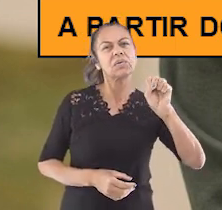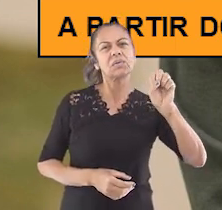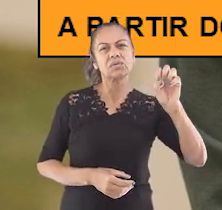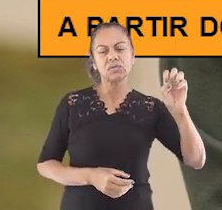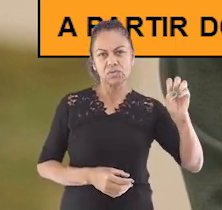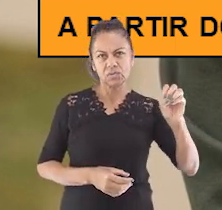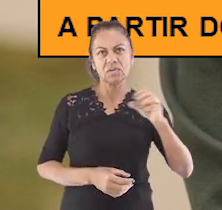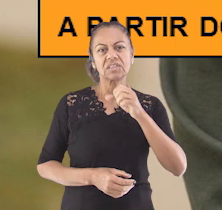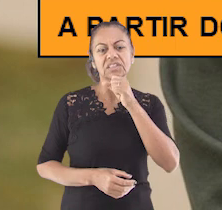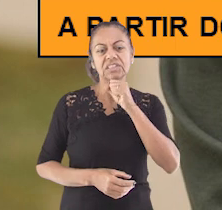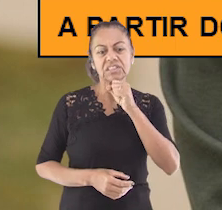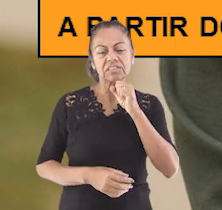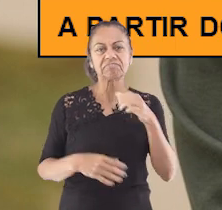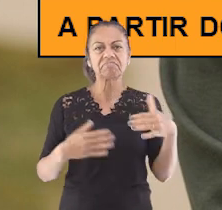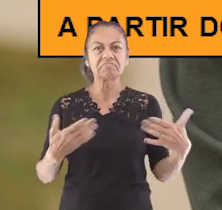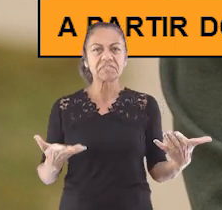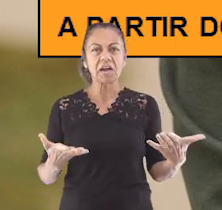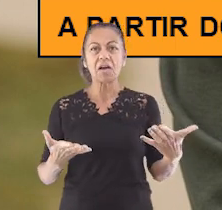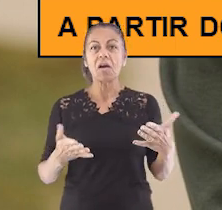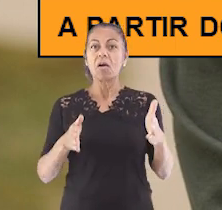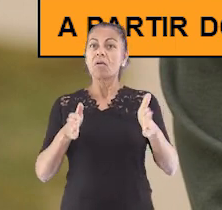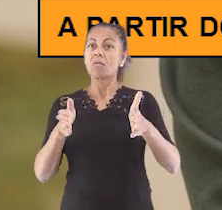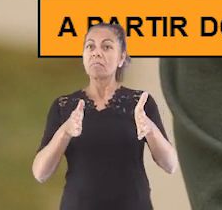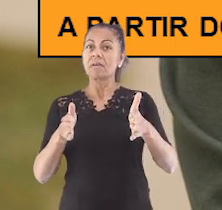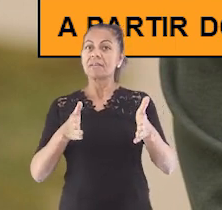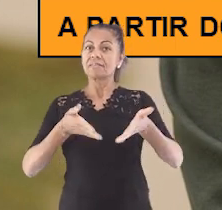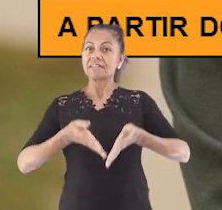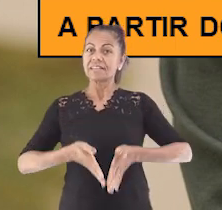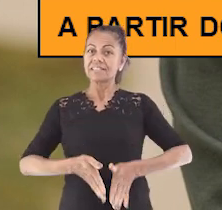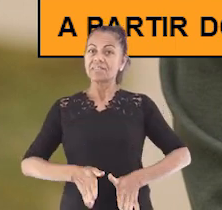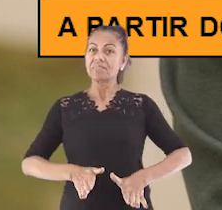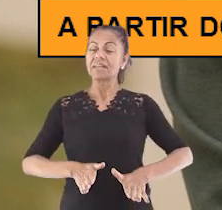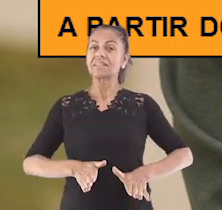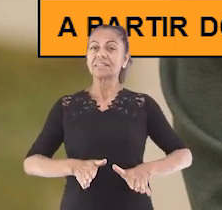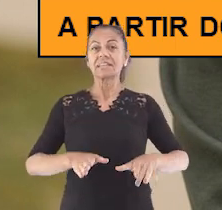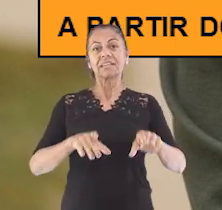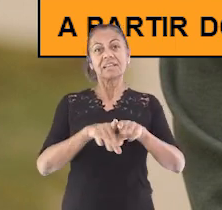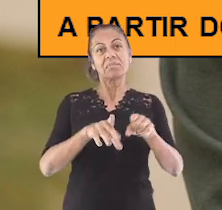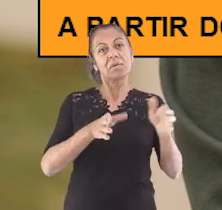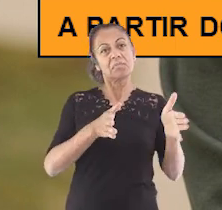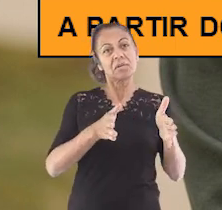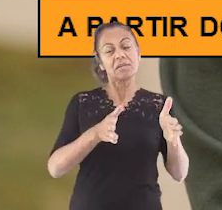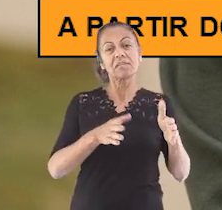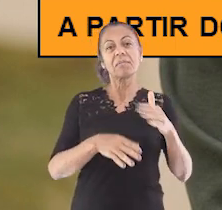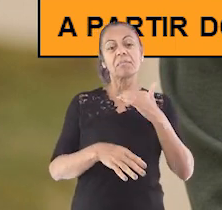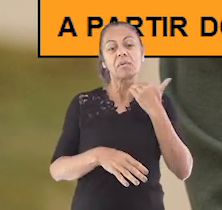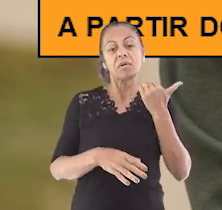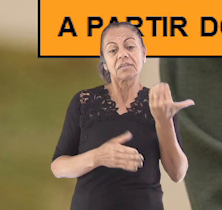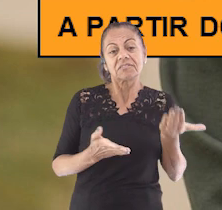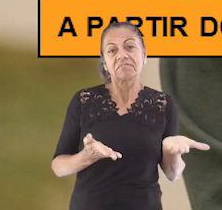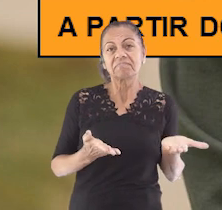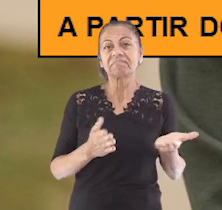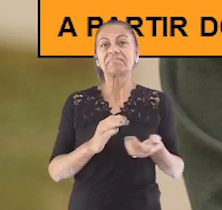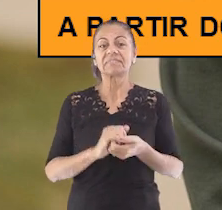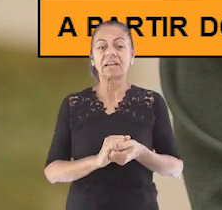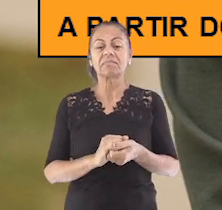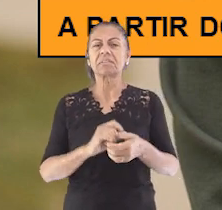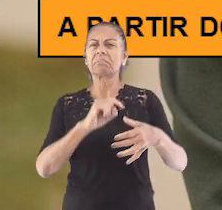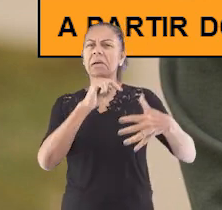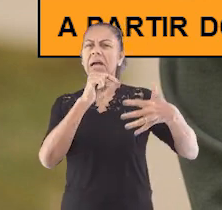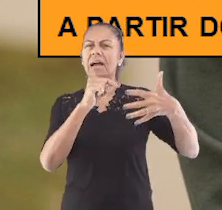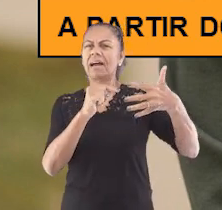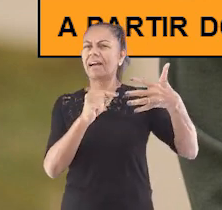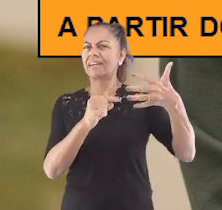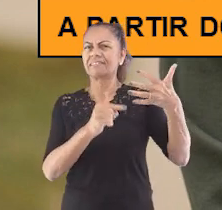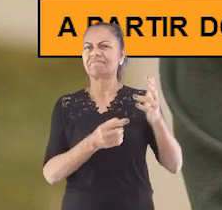tão chamada melhor idade. Assim, o período entre o nascimento e a morte varia bastante